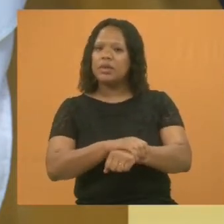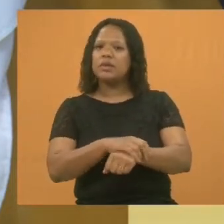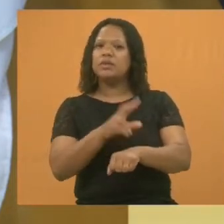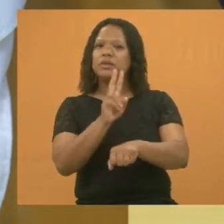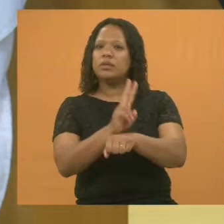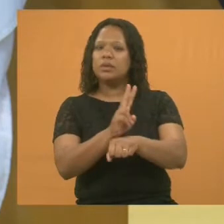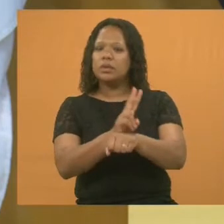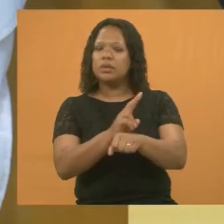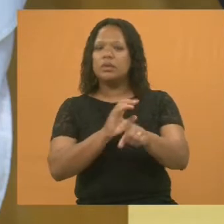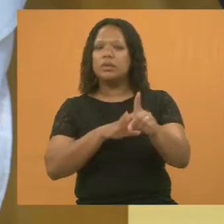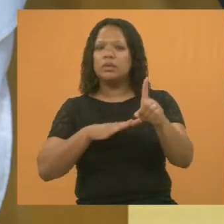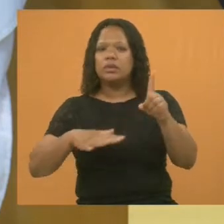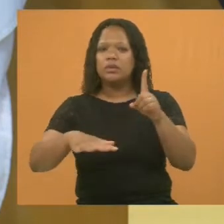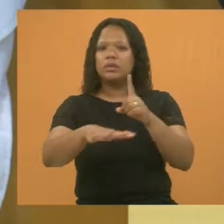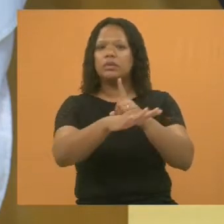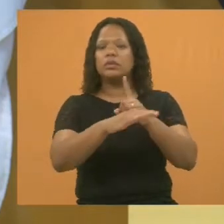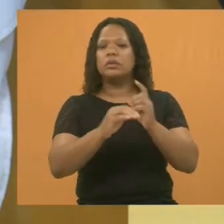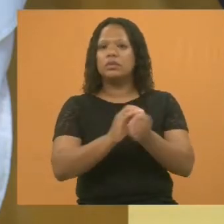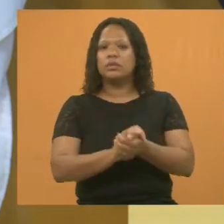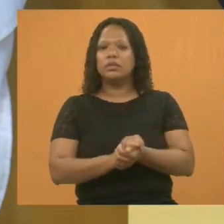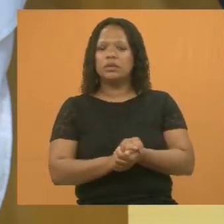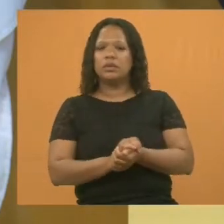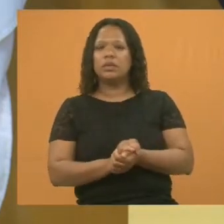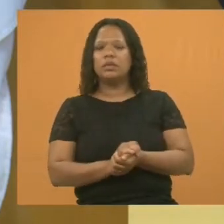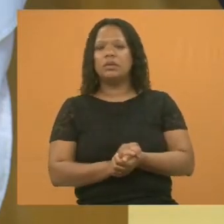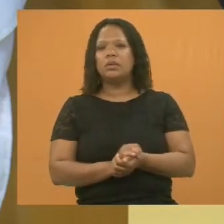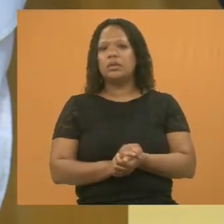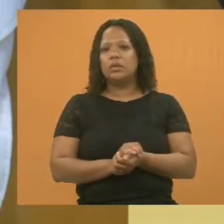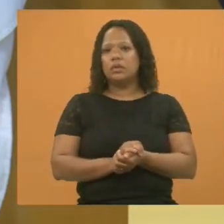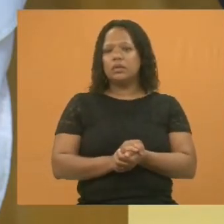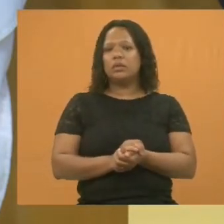social, face aos problemas ocorridos no Rio de Janeiro.